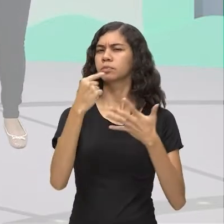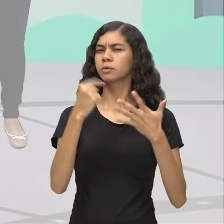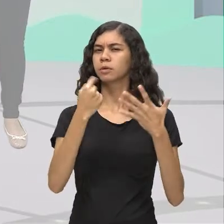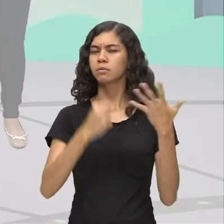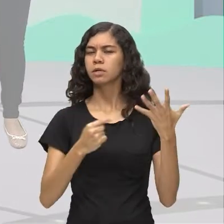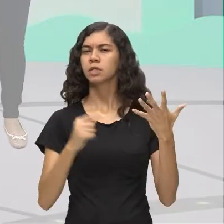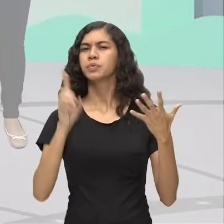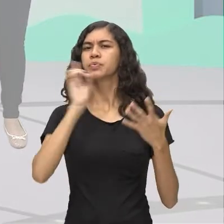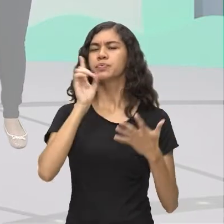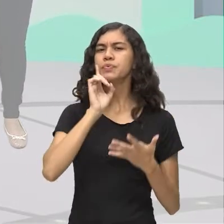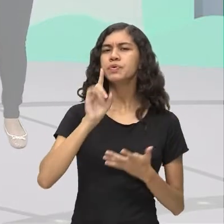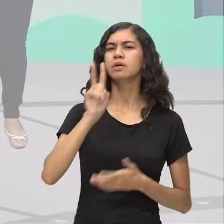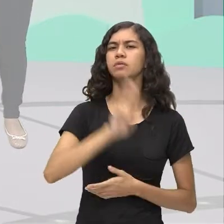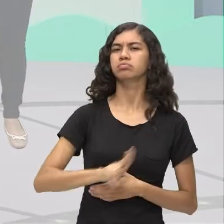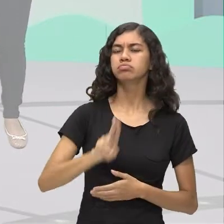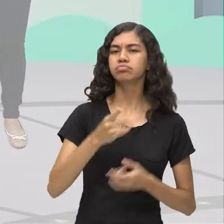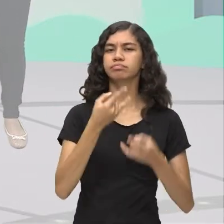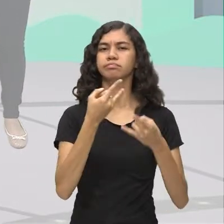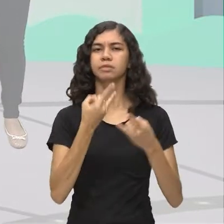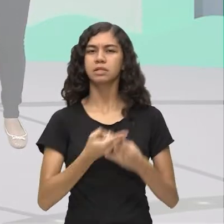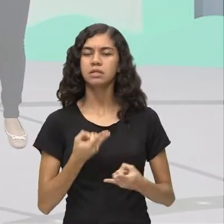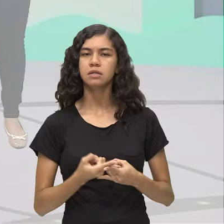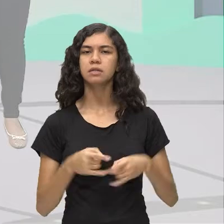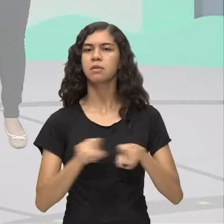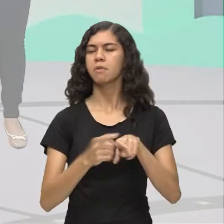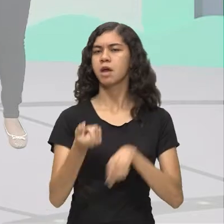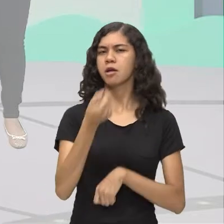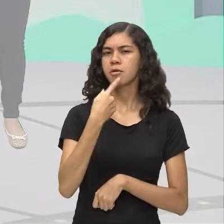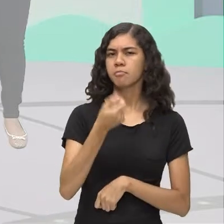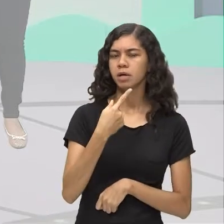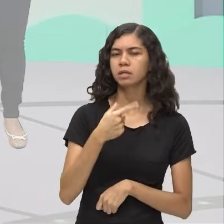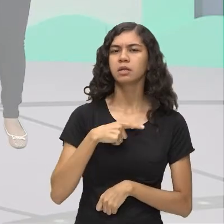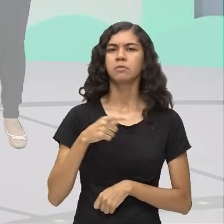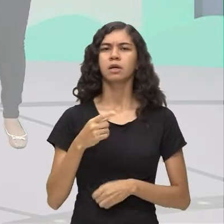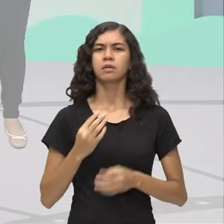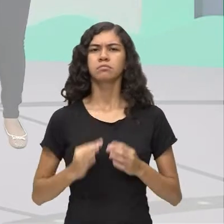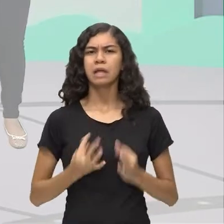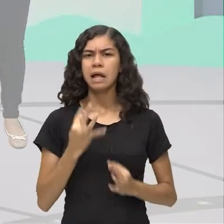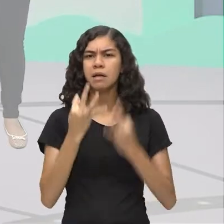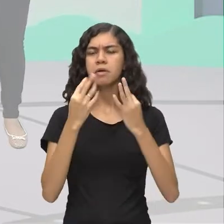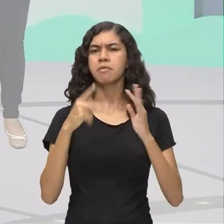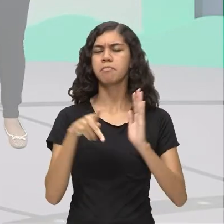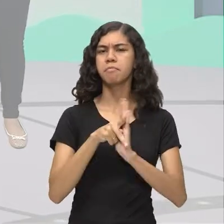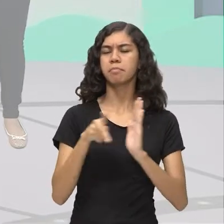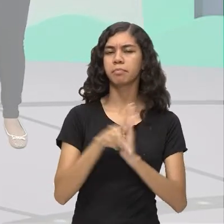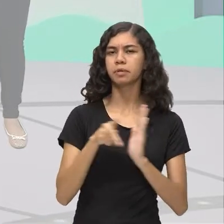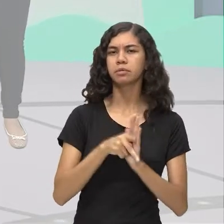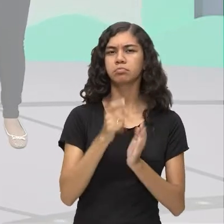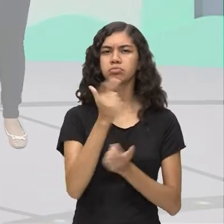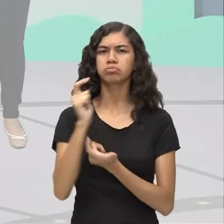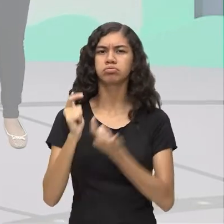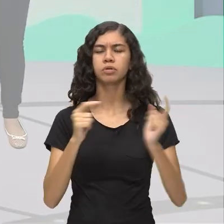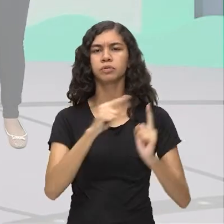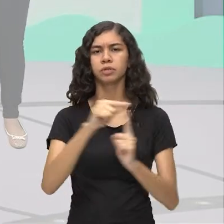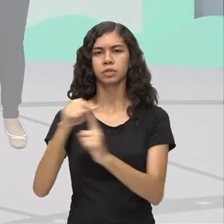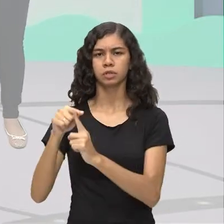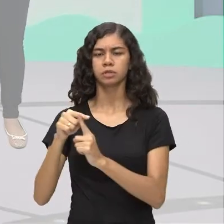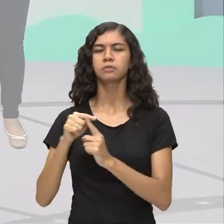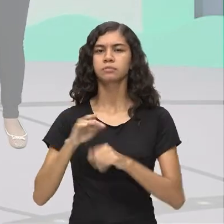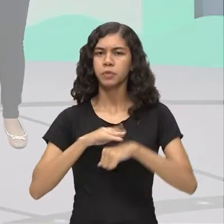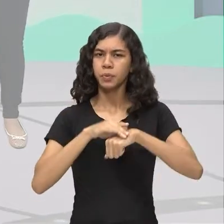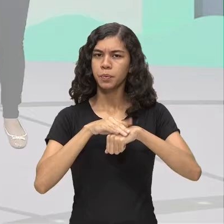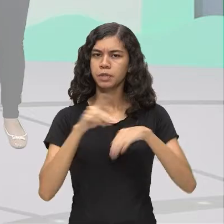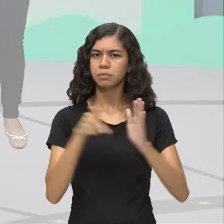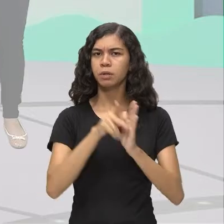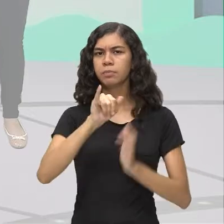regular, uso de preservativos, tratamento de outras ISTs e o próprio medicamento antirretroviral vai evitar com que